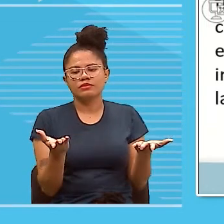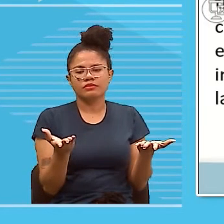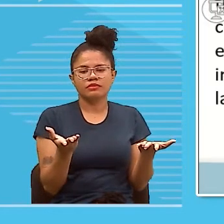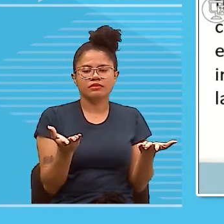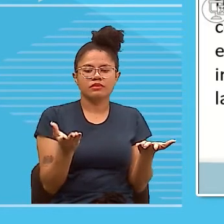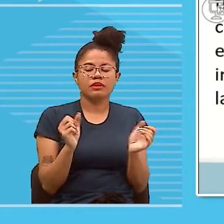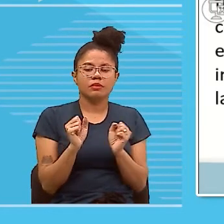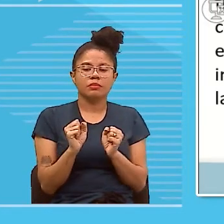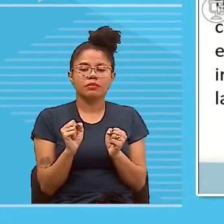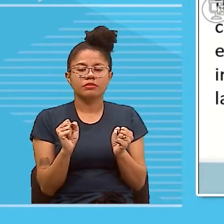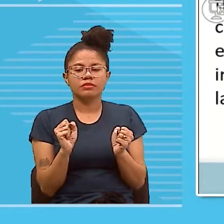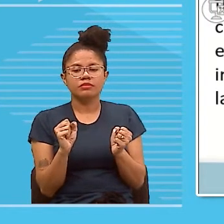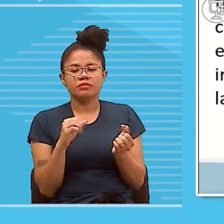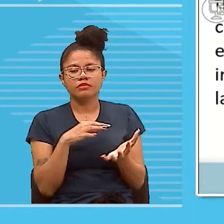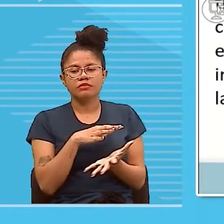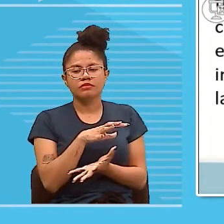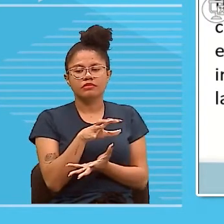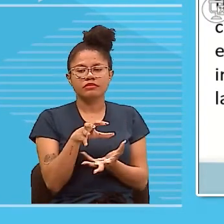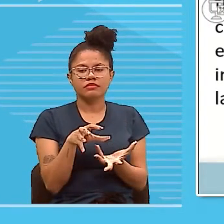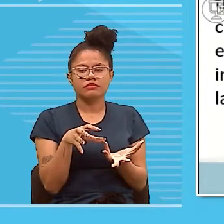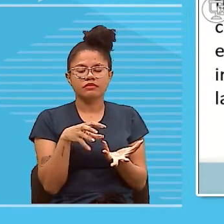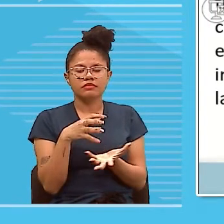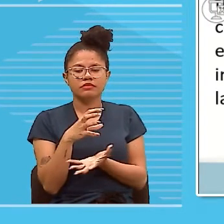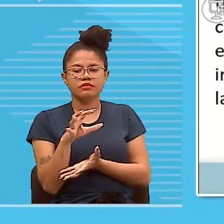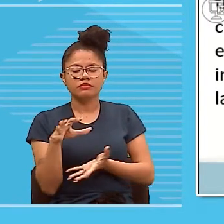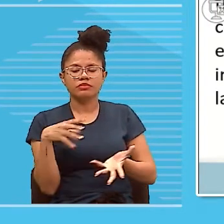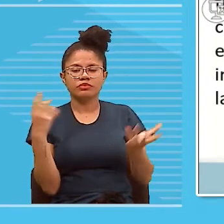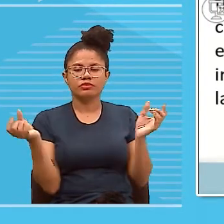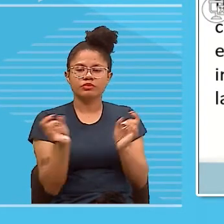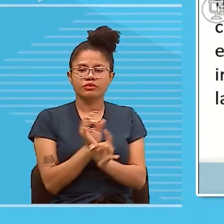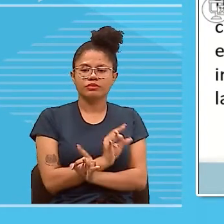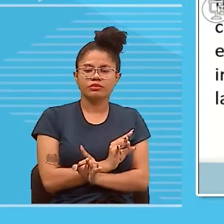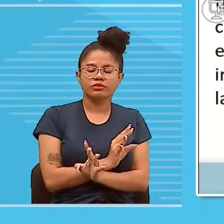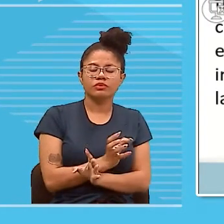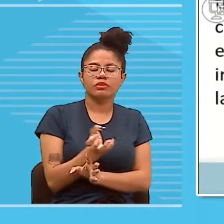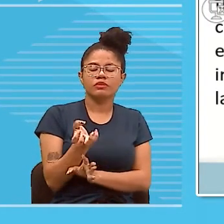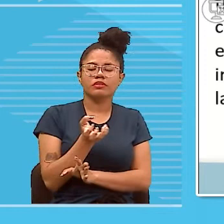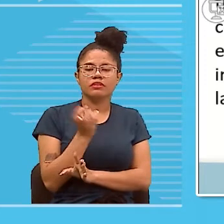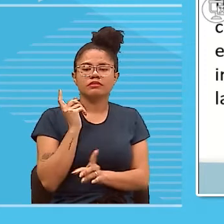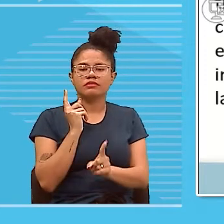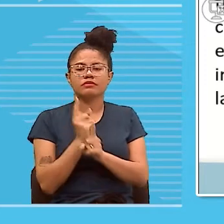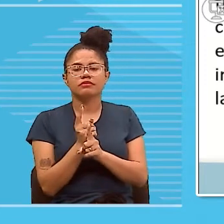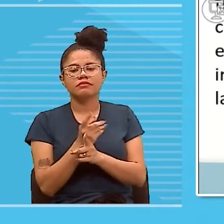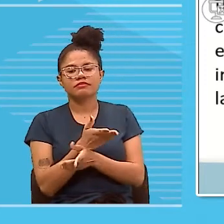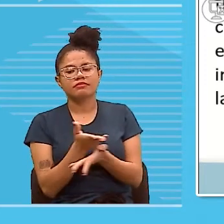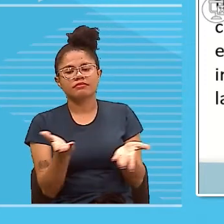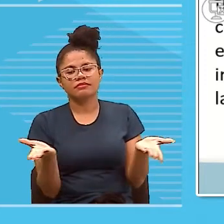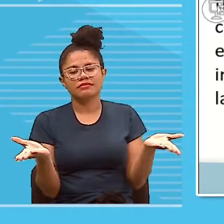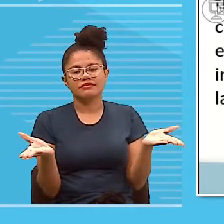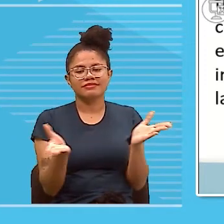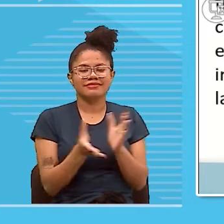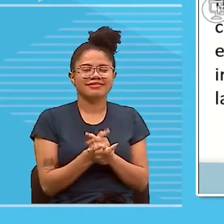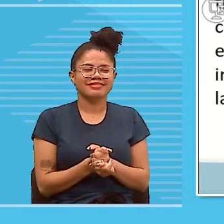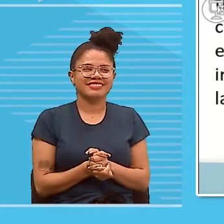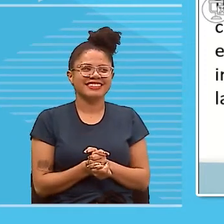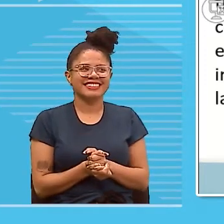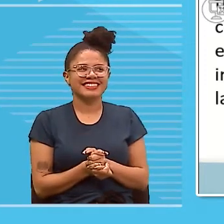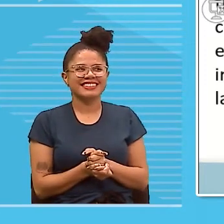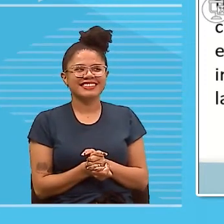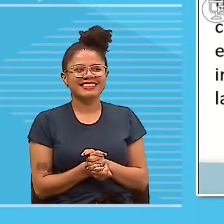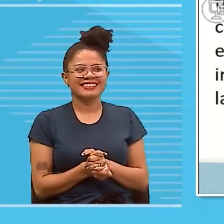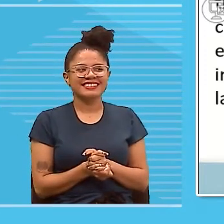pode outono voltar eu quero estar junto a ti